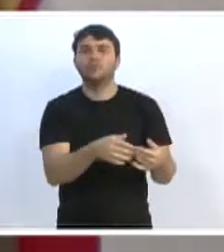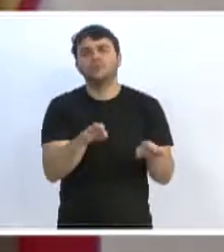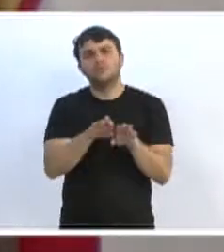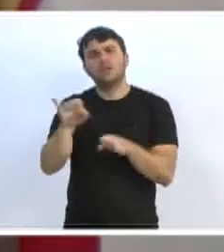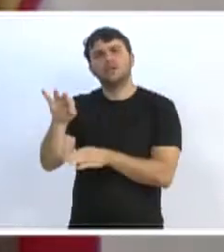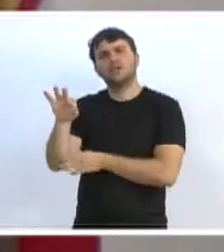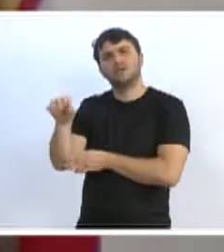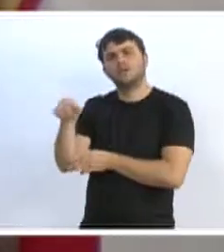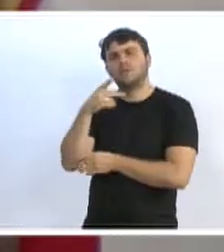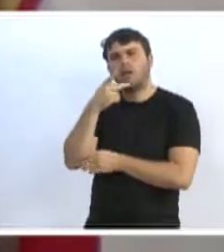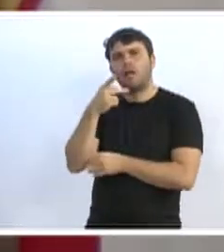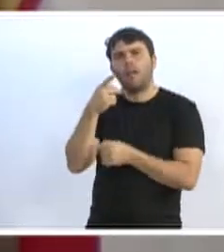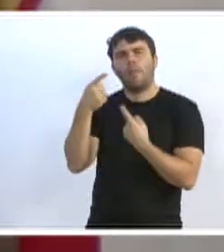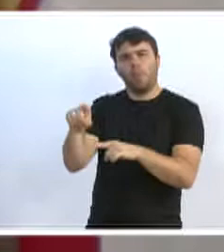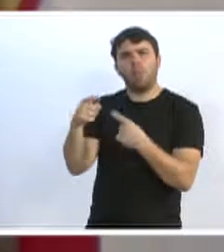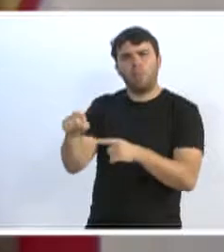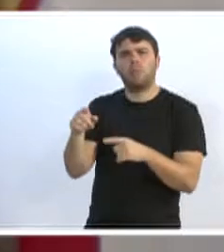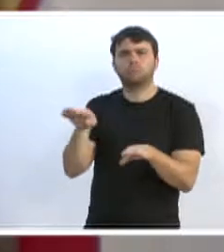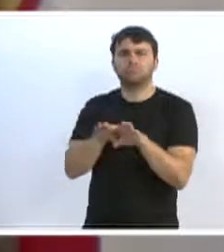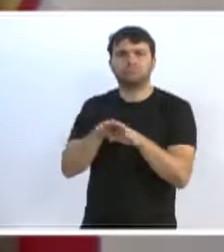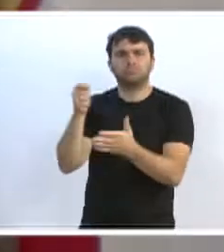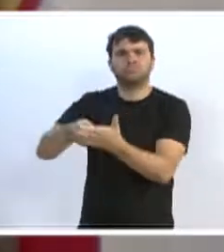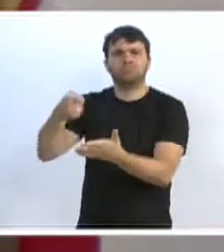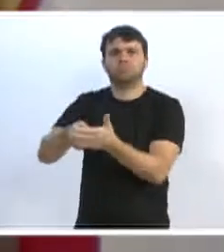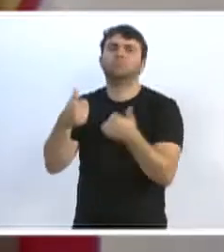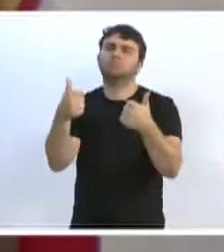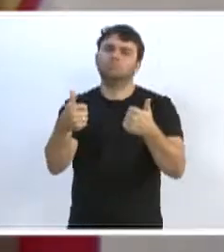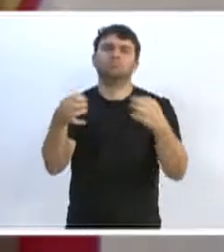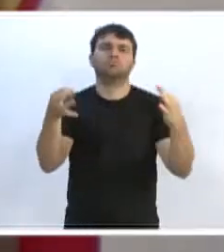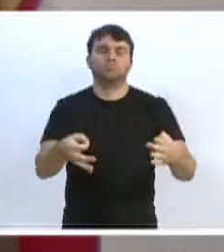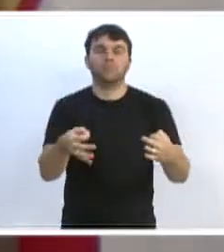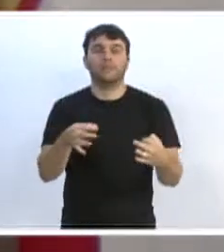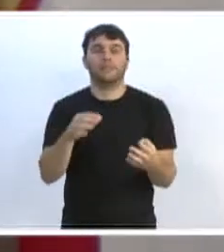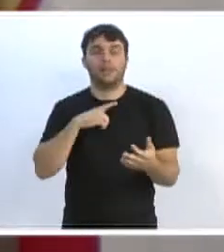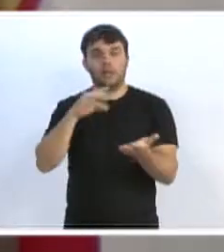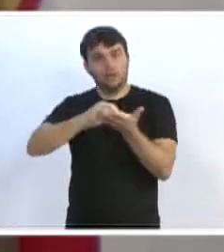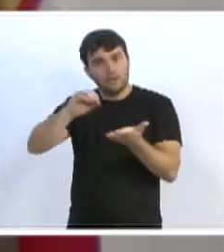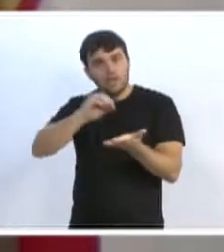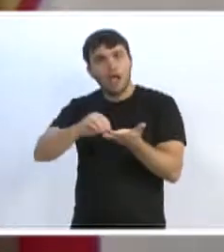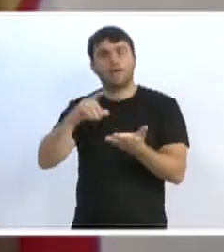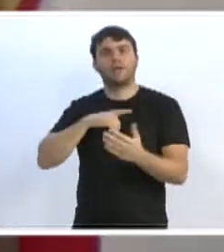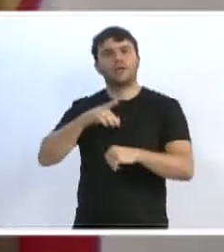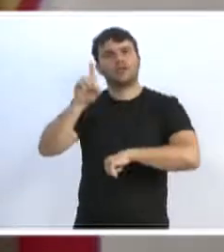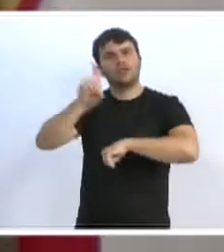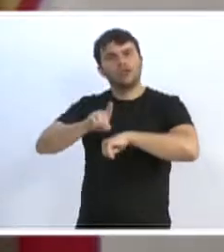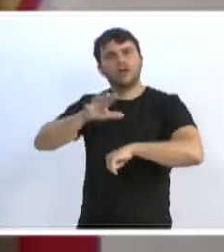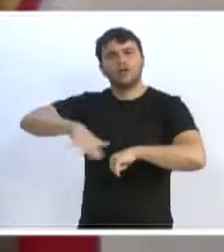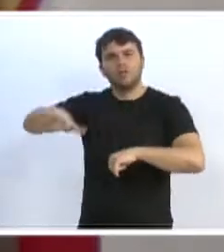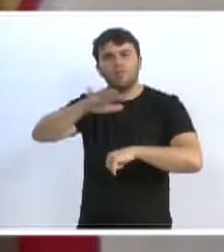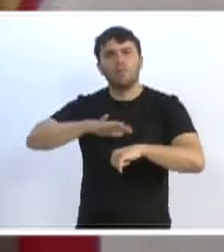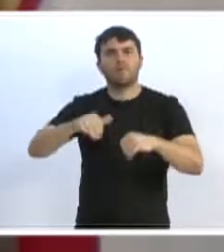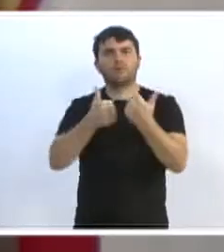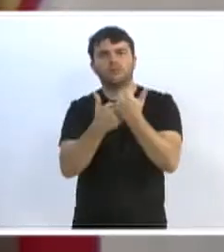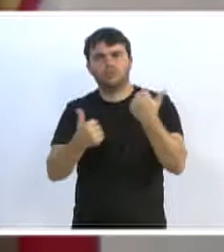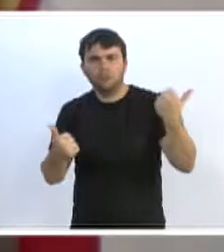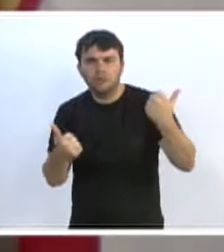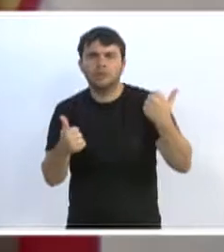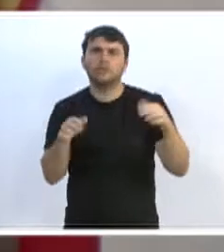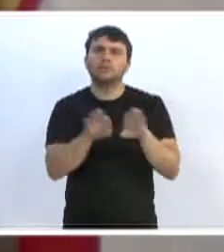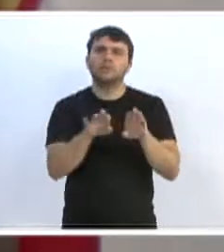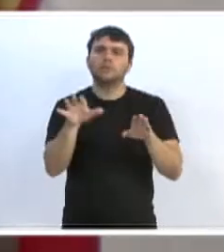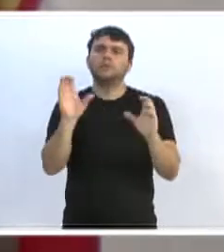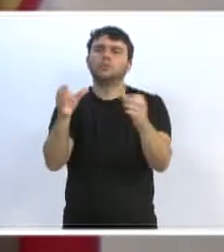que combate muito isso. Os secretários, os diretores, as pessoas que estão ligadas diretamente com